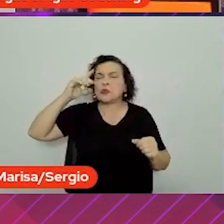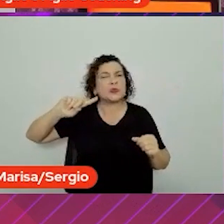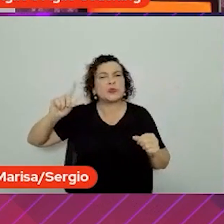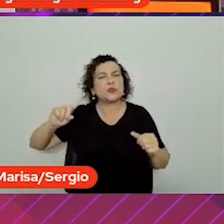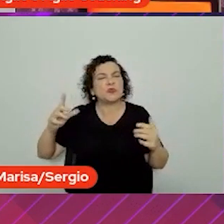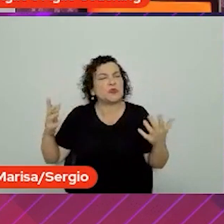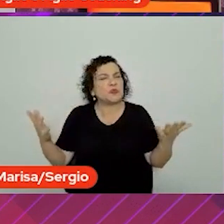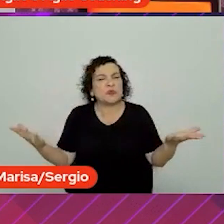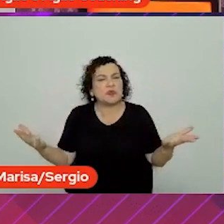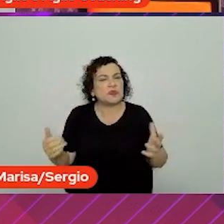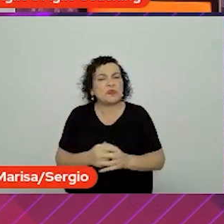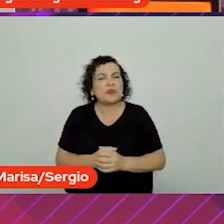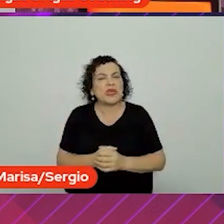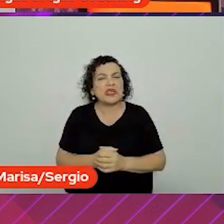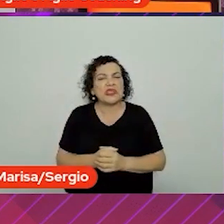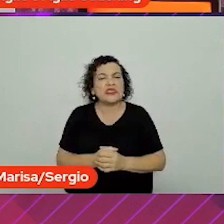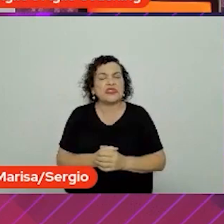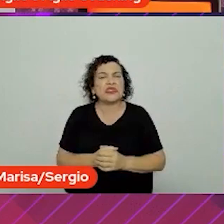elas,